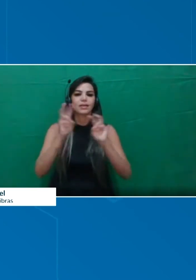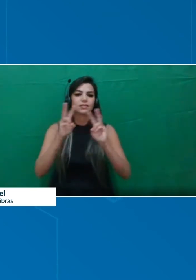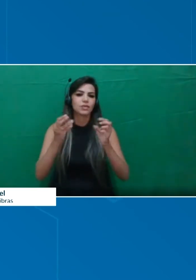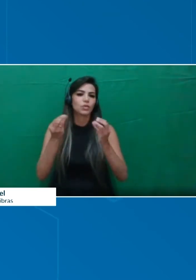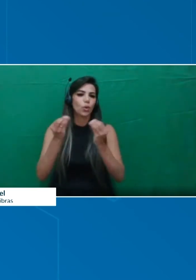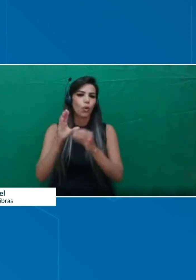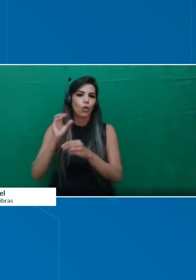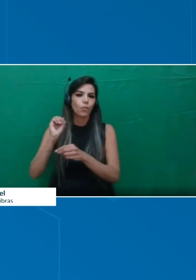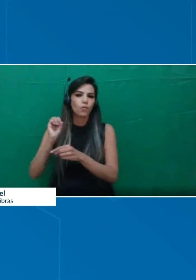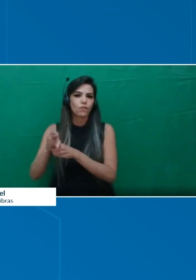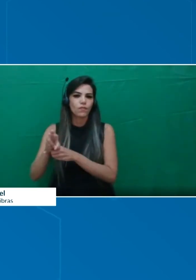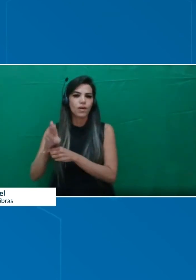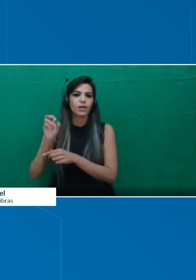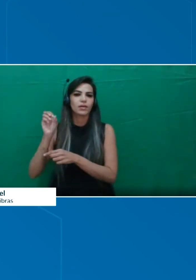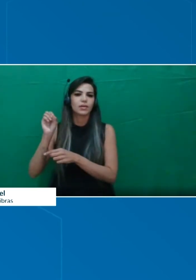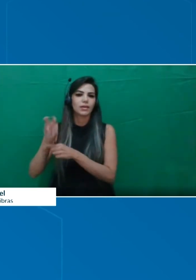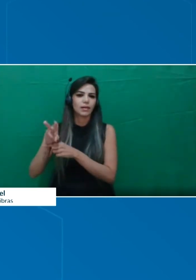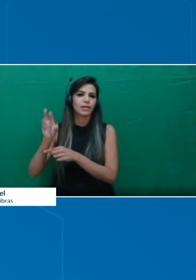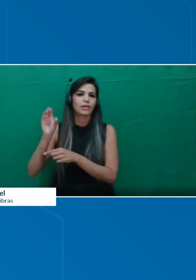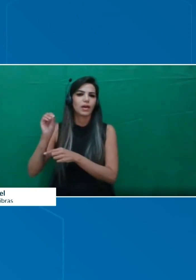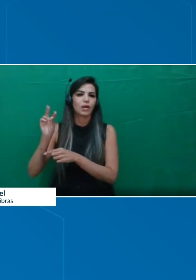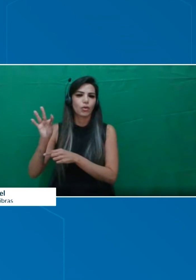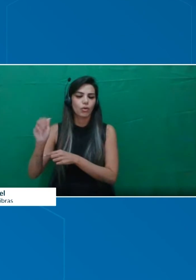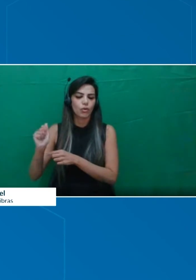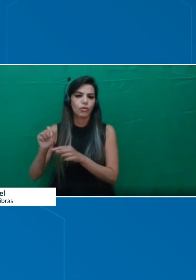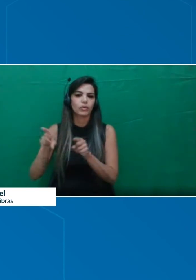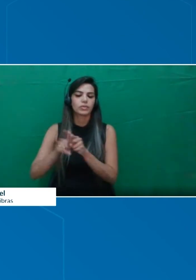ingresso, acessibilidade e